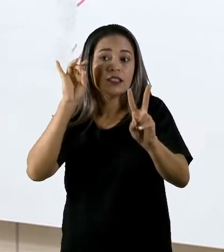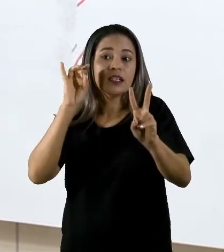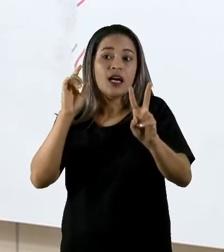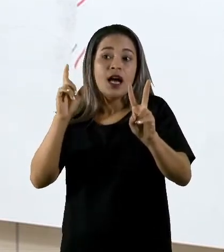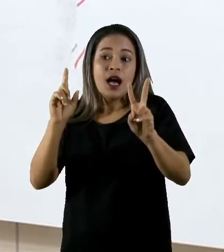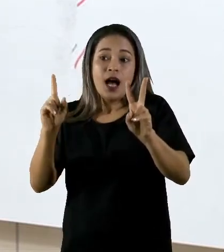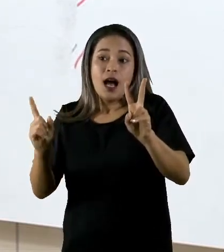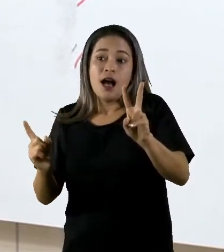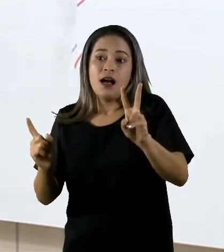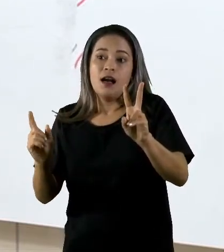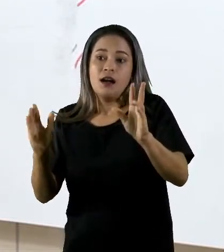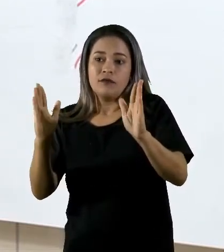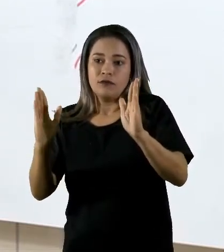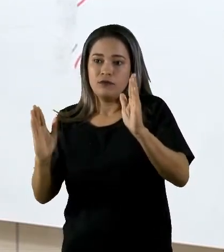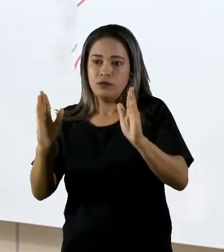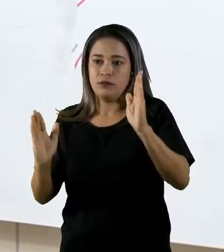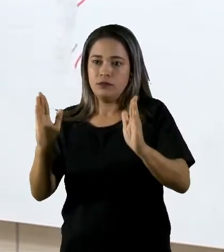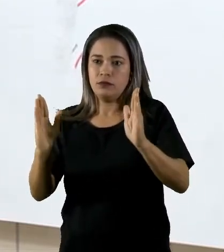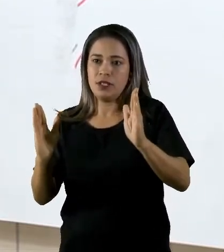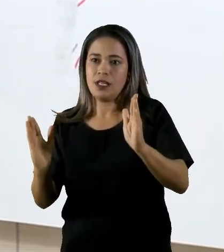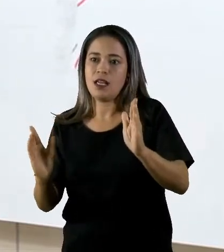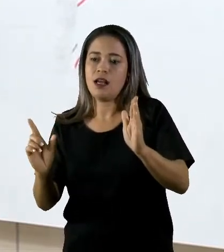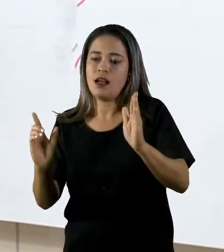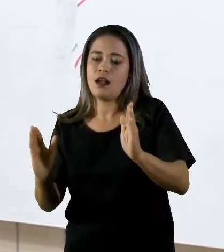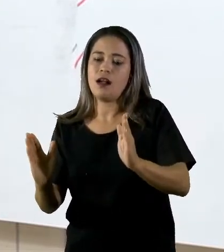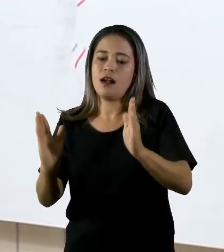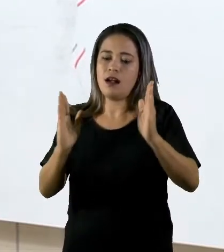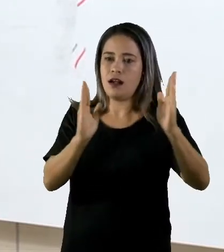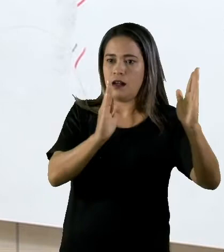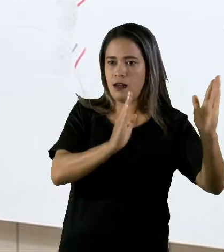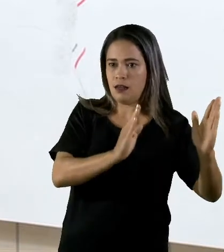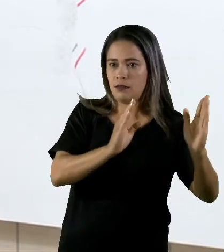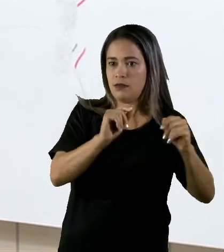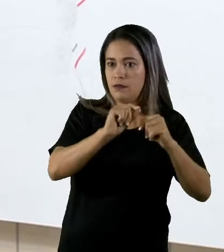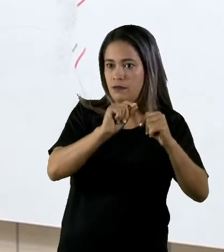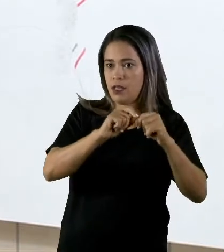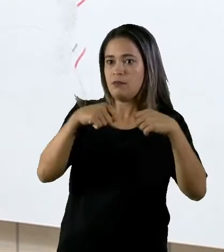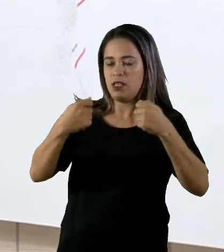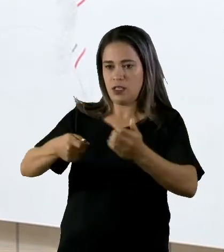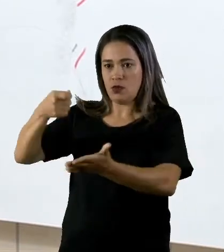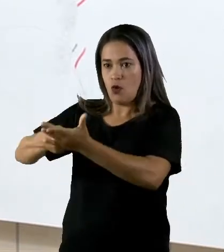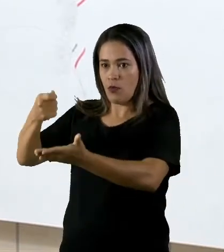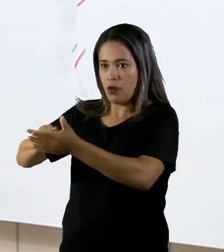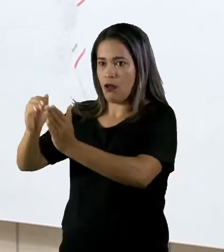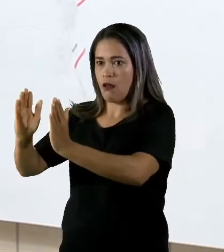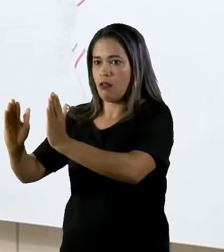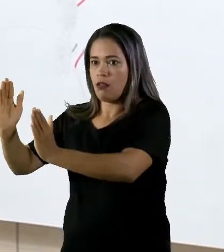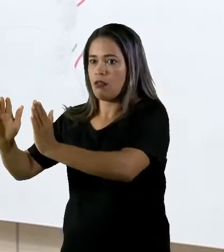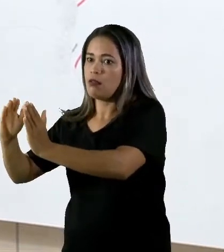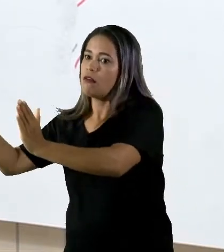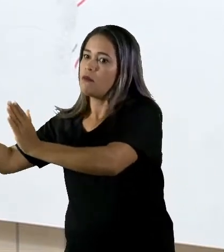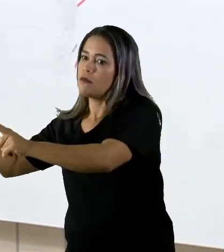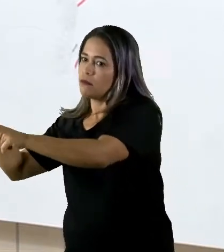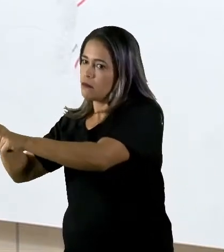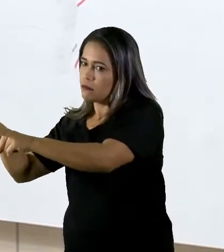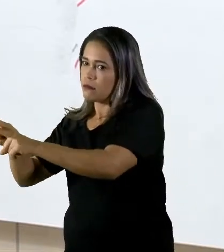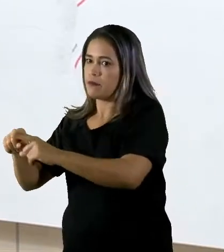da igualdade, você é obrigado a fazer depois. Tranquilo? Olha só que interessante.